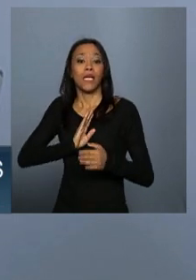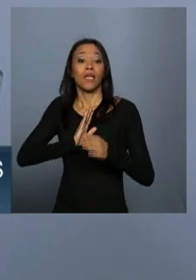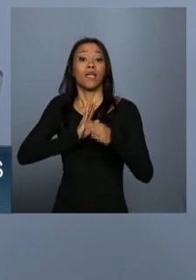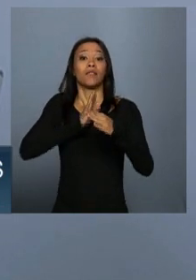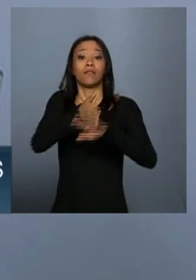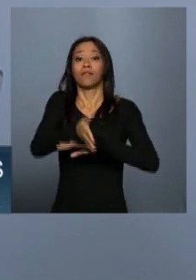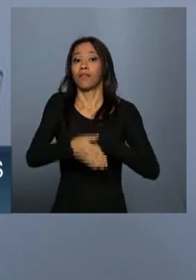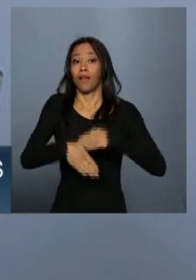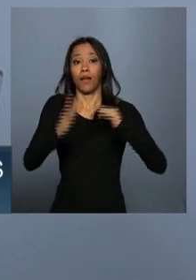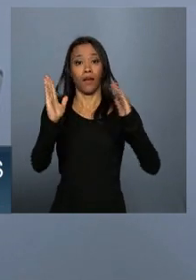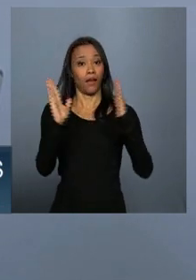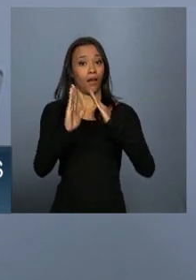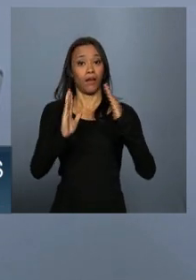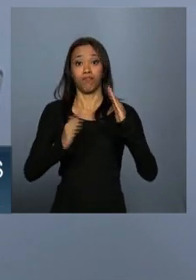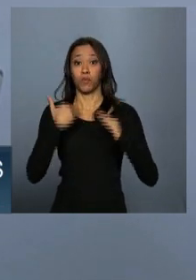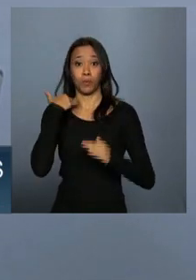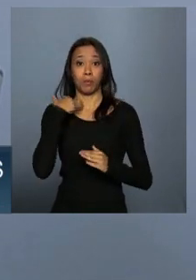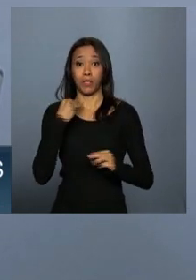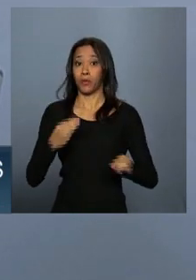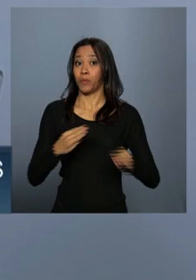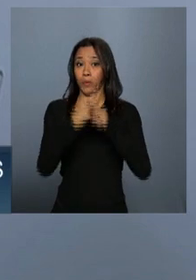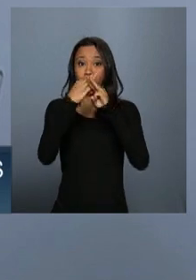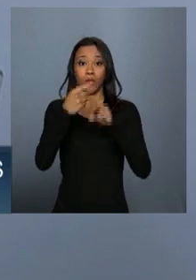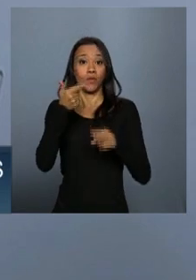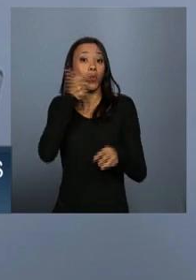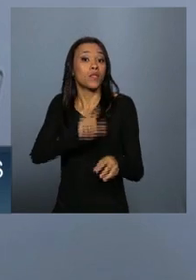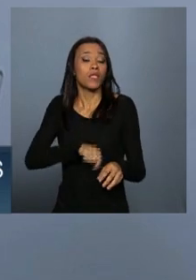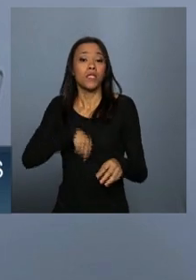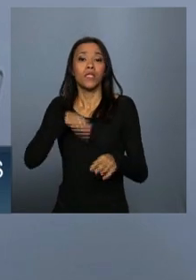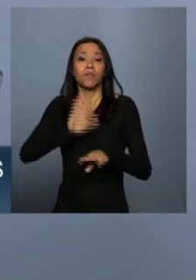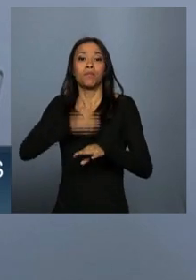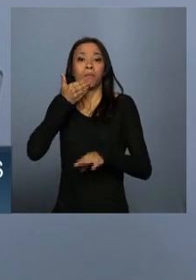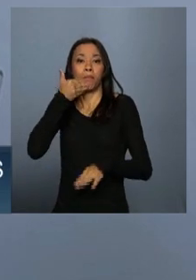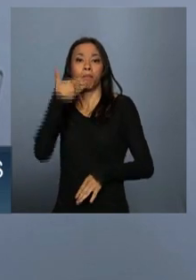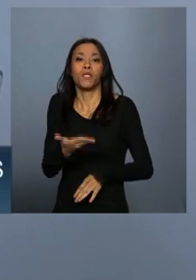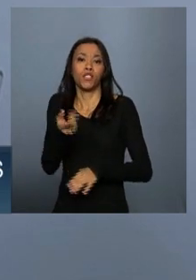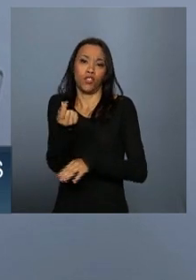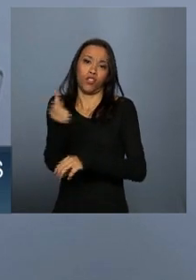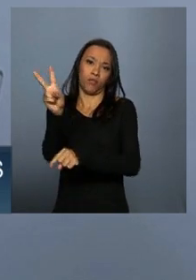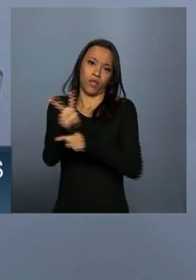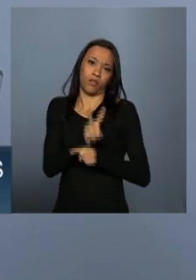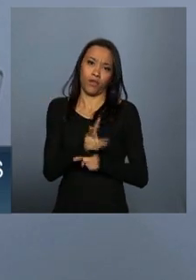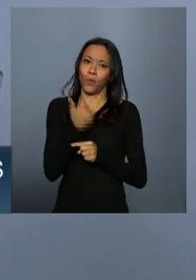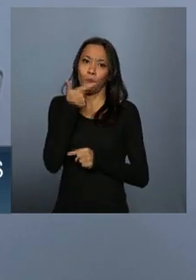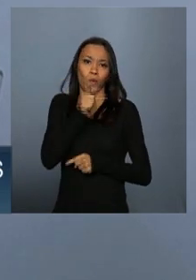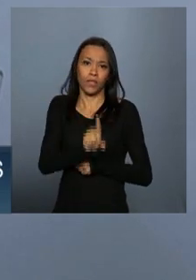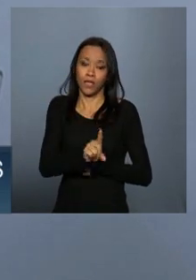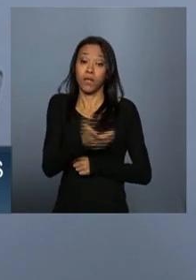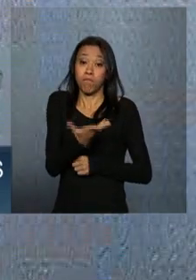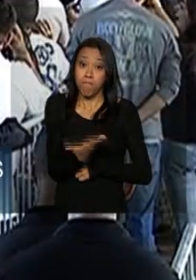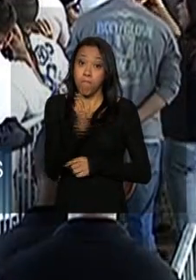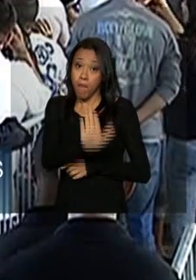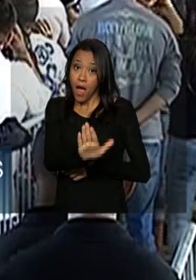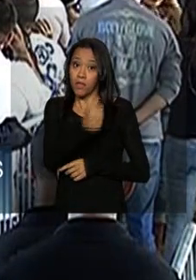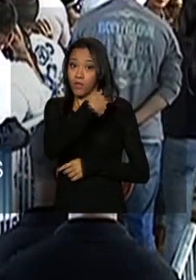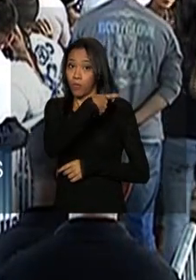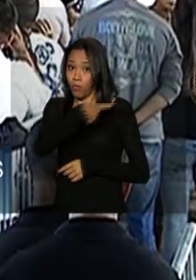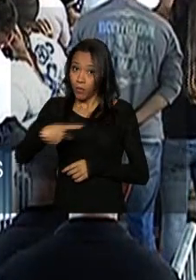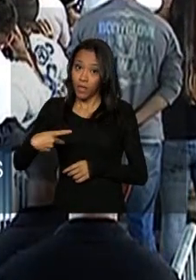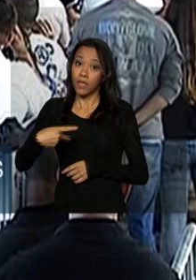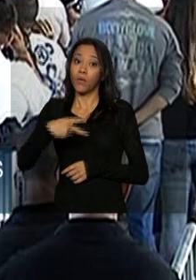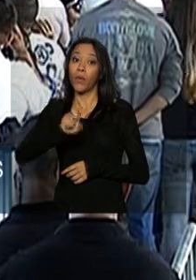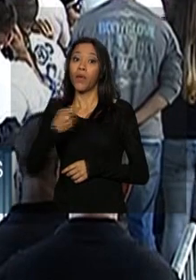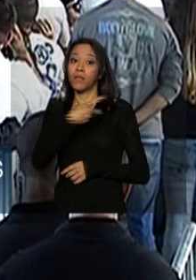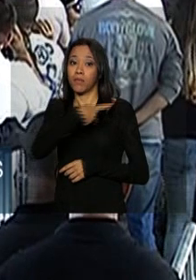Federal, não conseguiam ter crédito. O presidente Lula, com a sua sensibilidade e com a presidenta Dilma